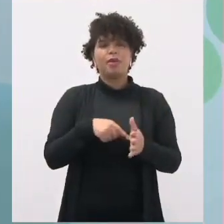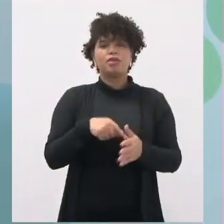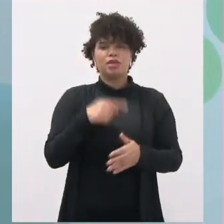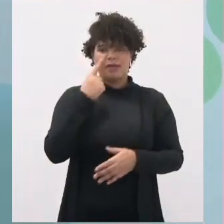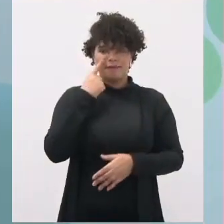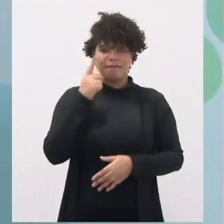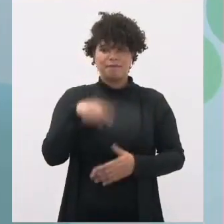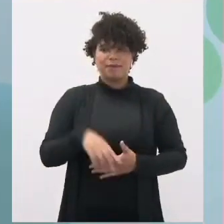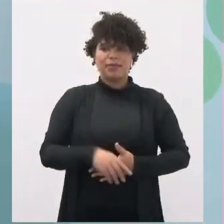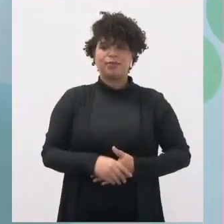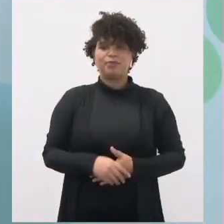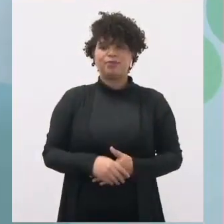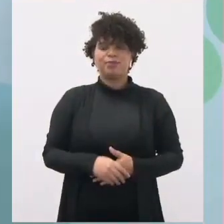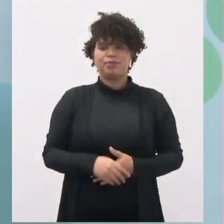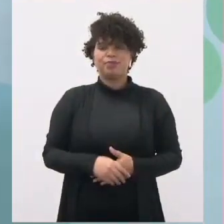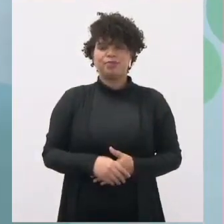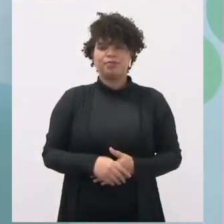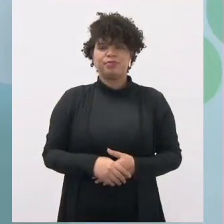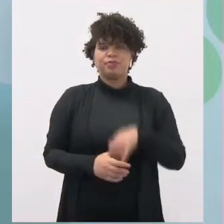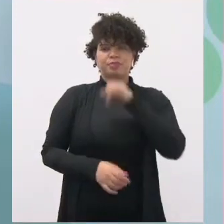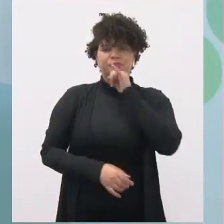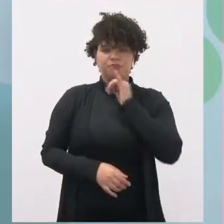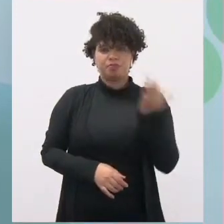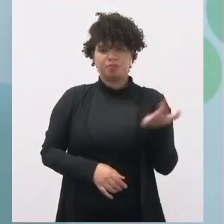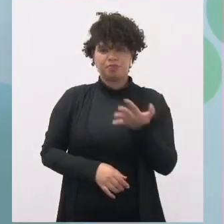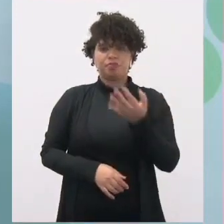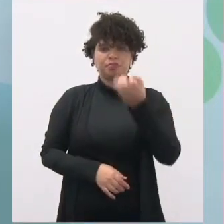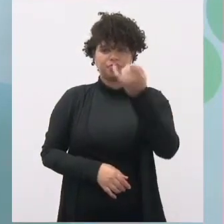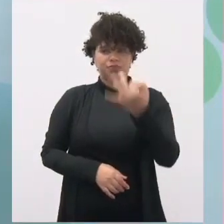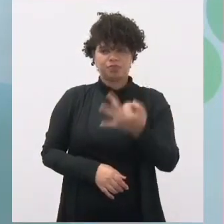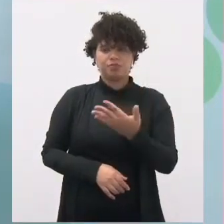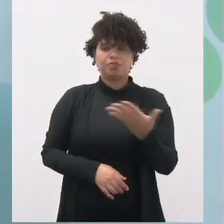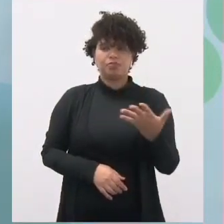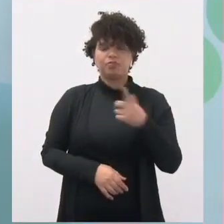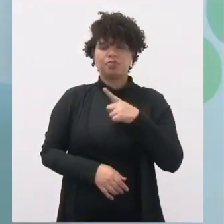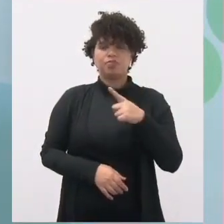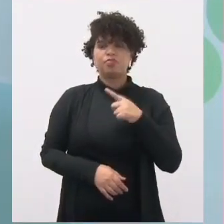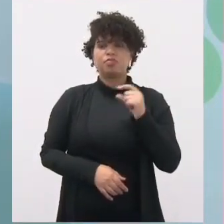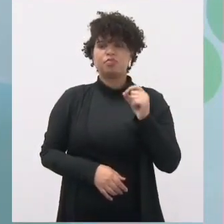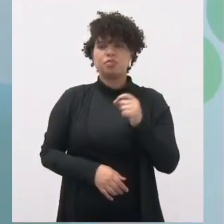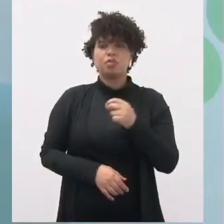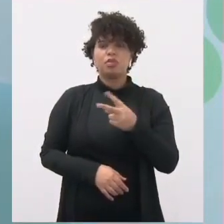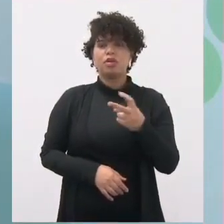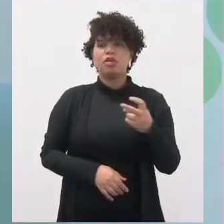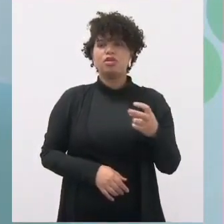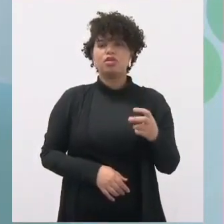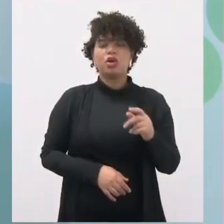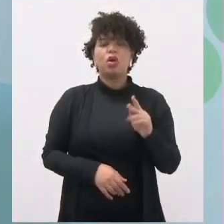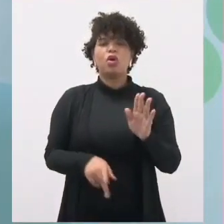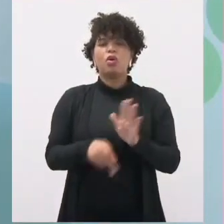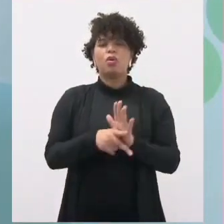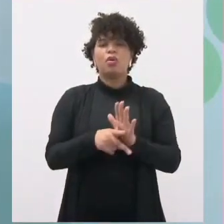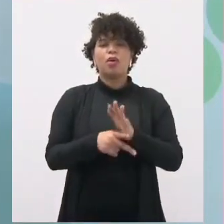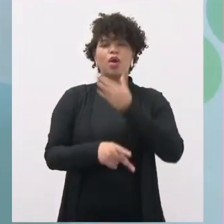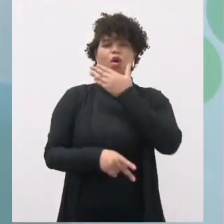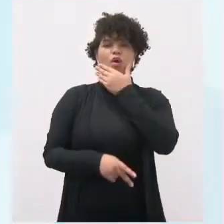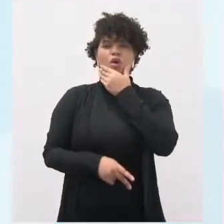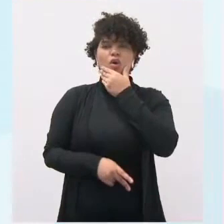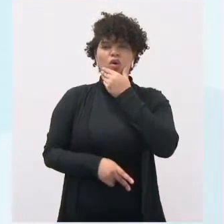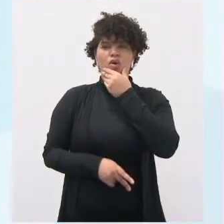tá? Por exemplo, agora nós destacamos um ideário da perspectiva de Jean Piaget, né? Vocês podem vir na